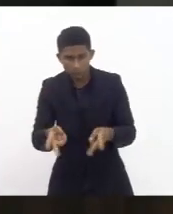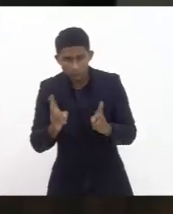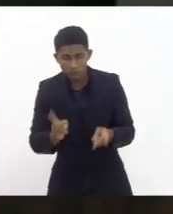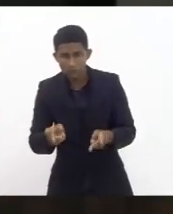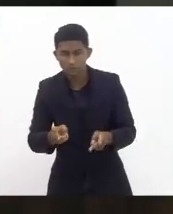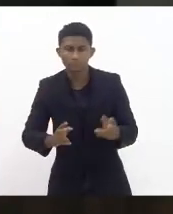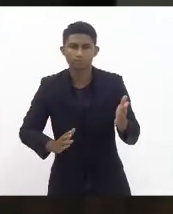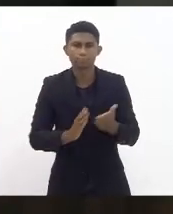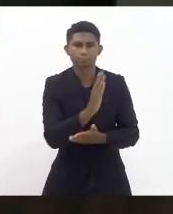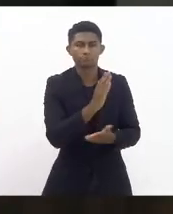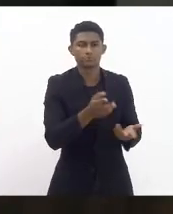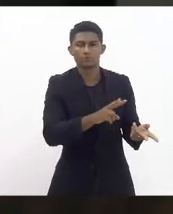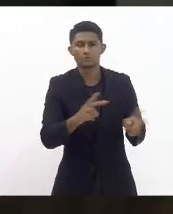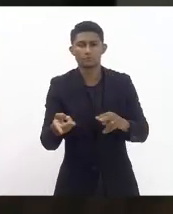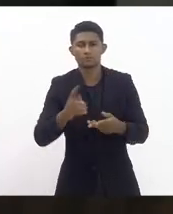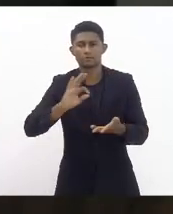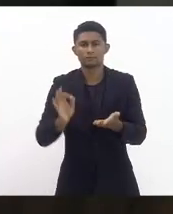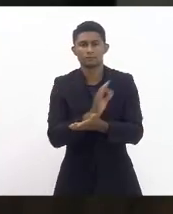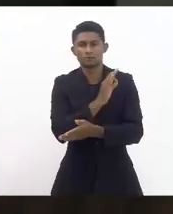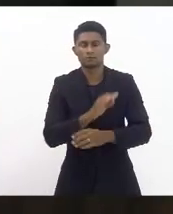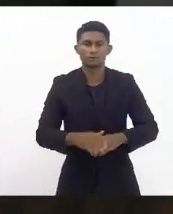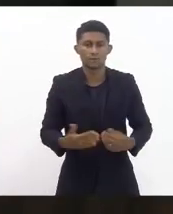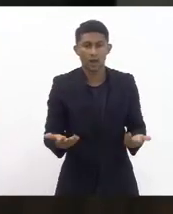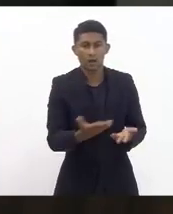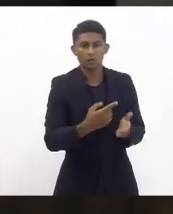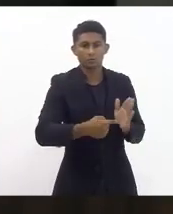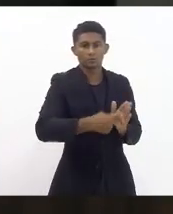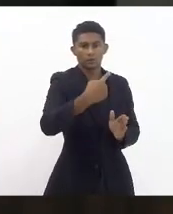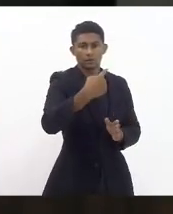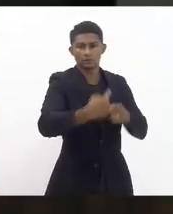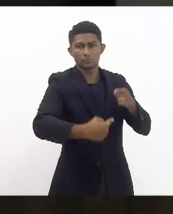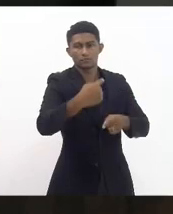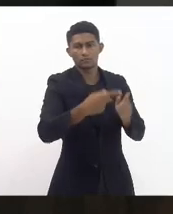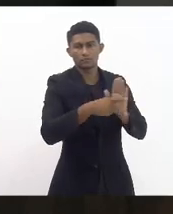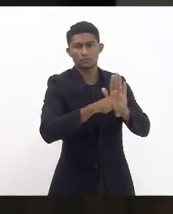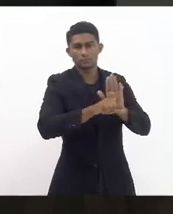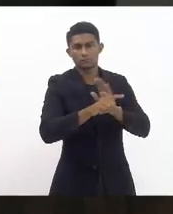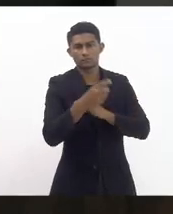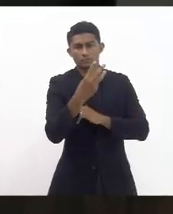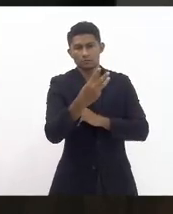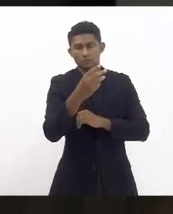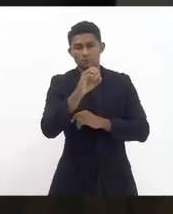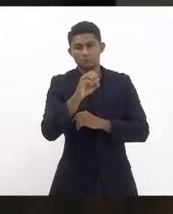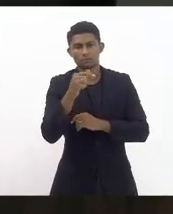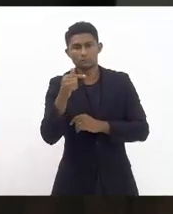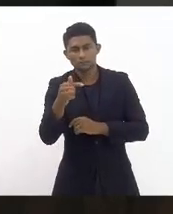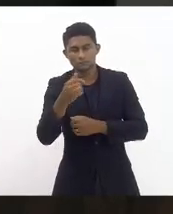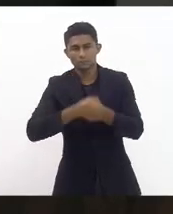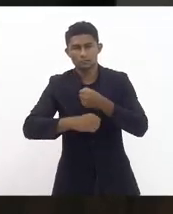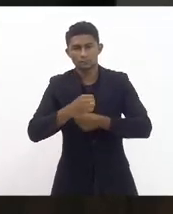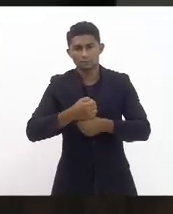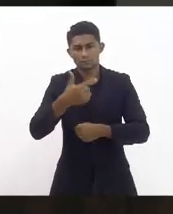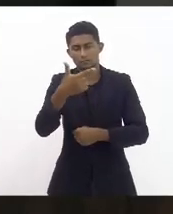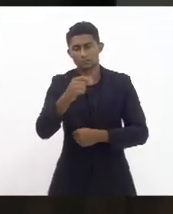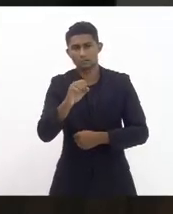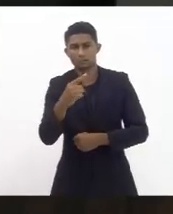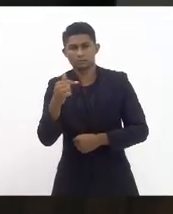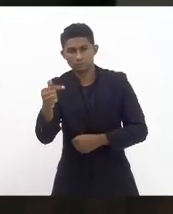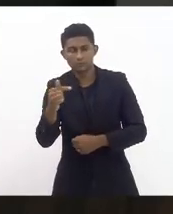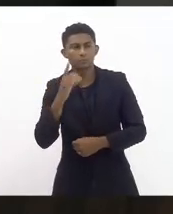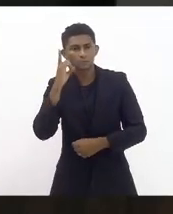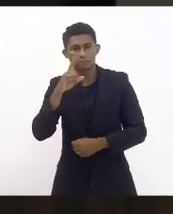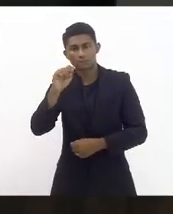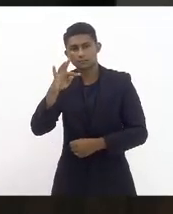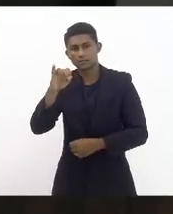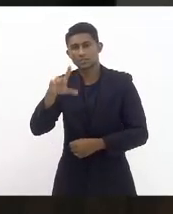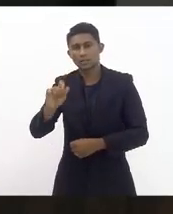permaneçam como estão, aprovado, vai ao autógrafo. Em votação, em primeira discussão, projeto de lei 3007 de 2017, de autoria do deputado Átila Nunes,